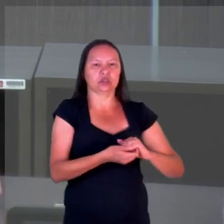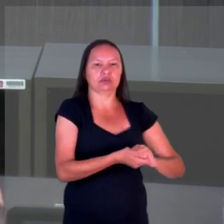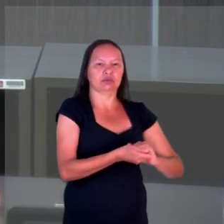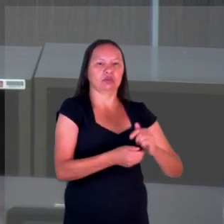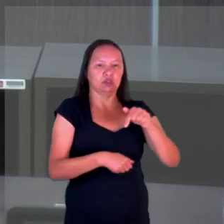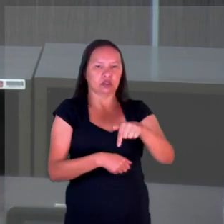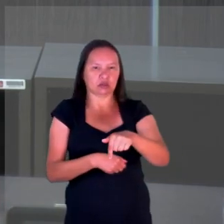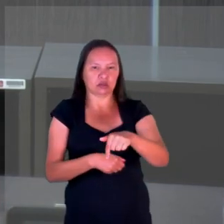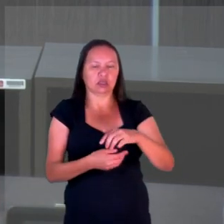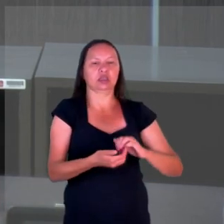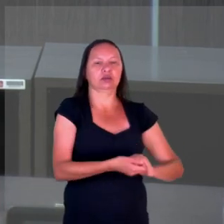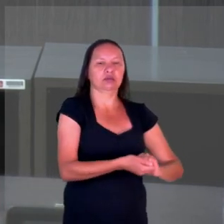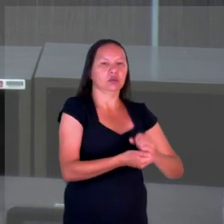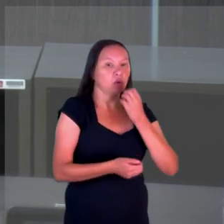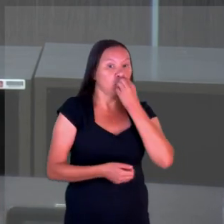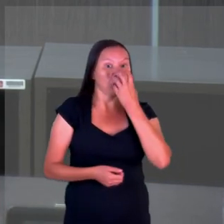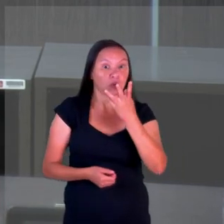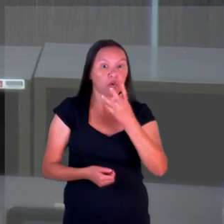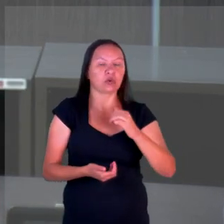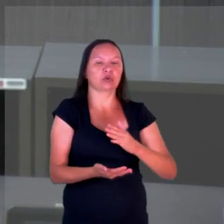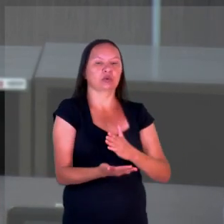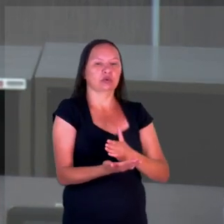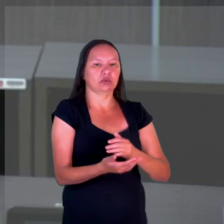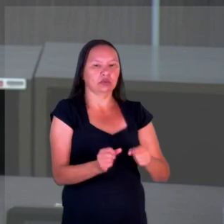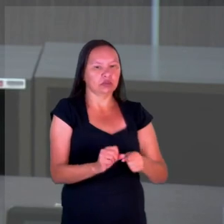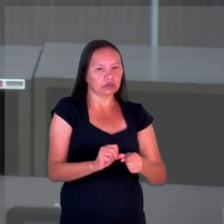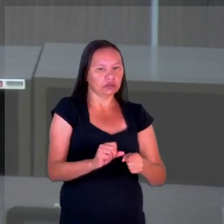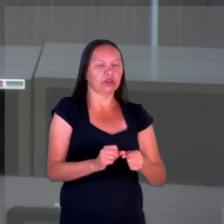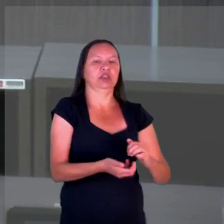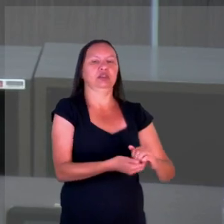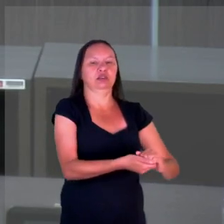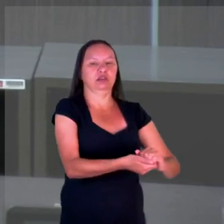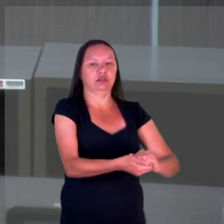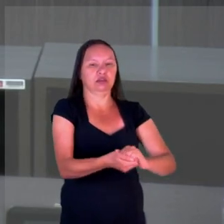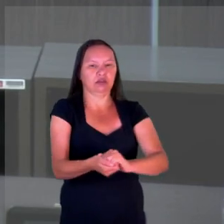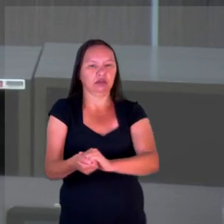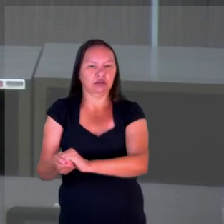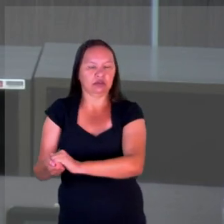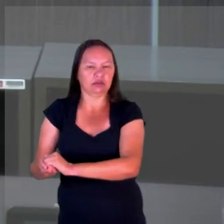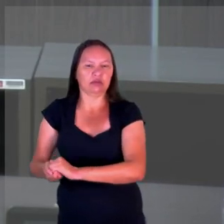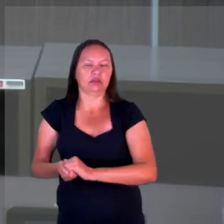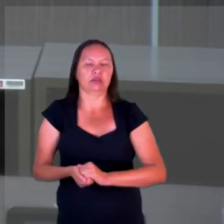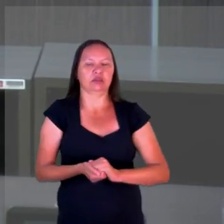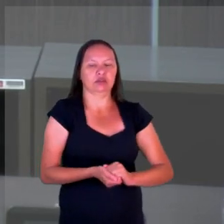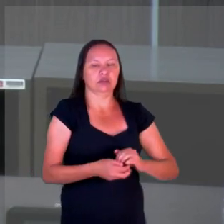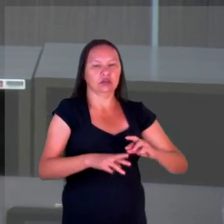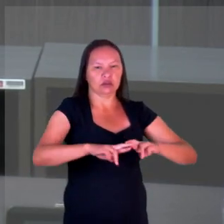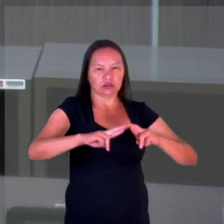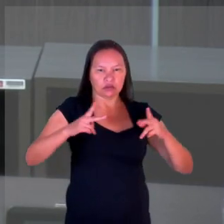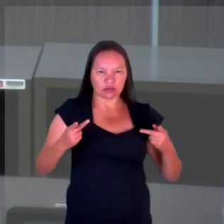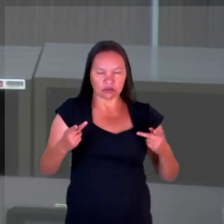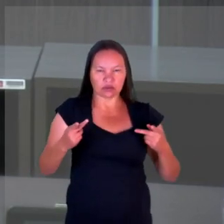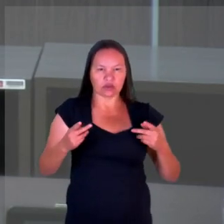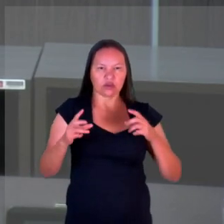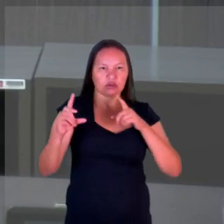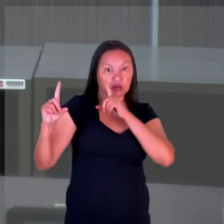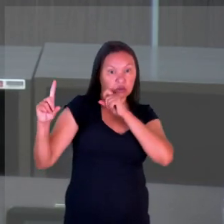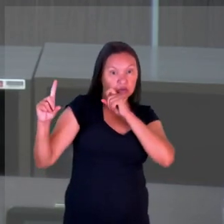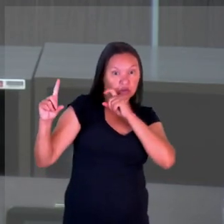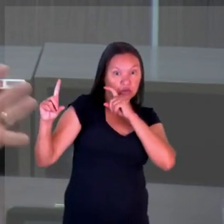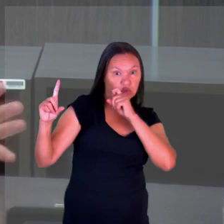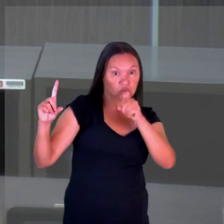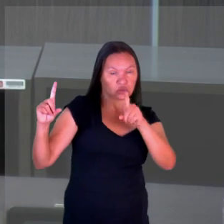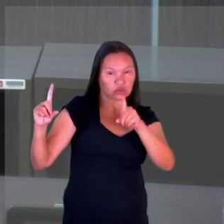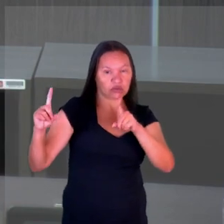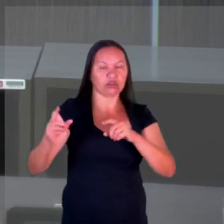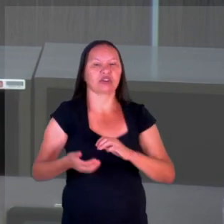as boas iniciativas desta instituição e que fazem a diferença inclusive nosso fotógrafo Sérgio que não nos